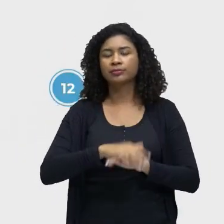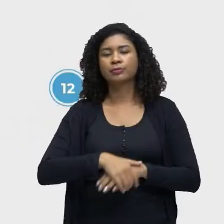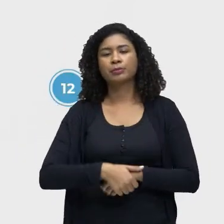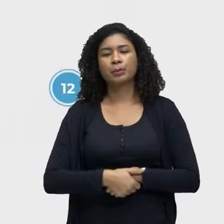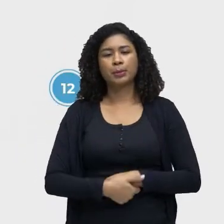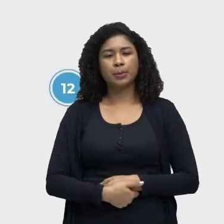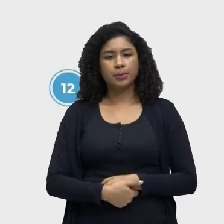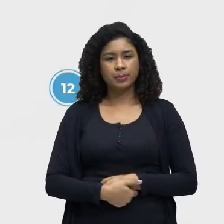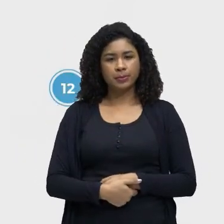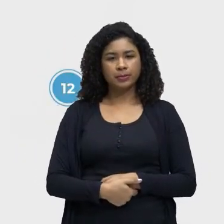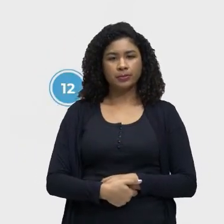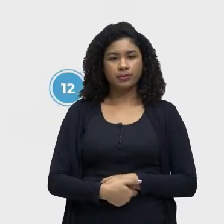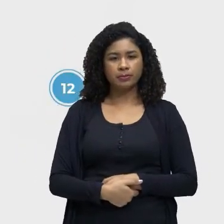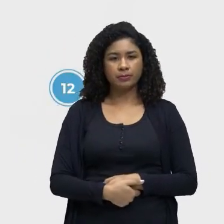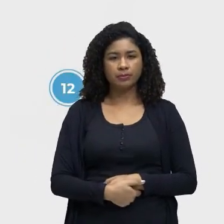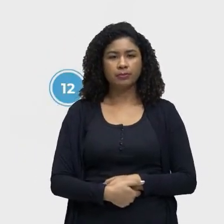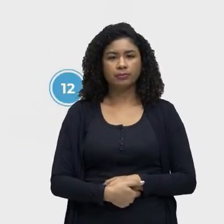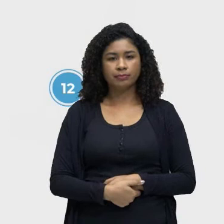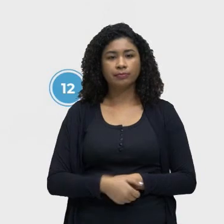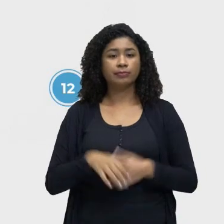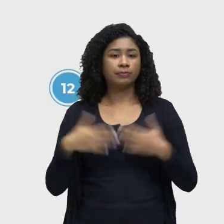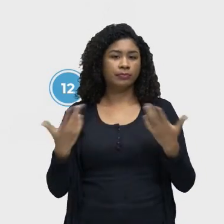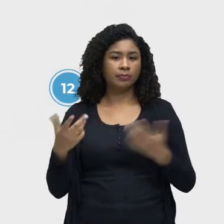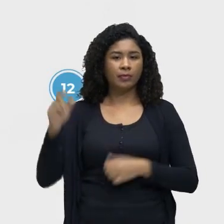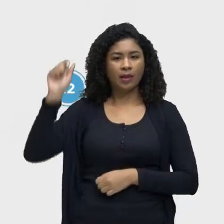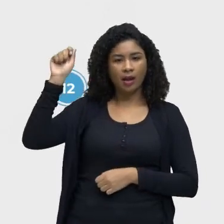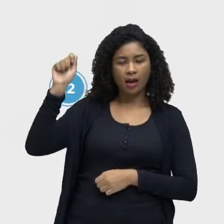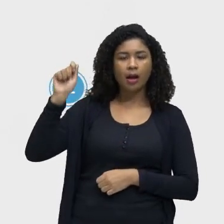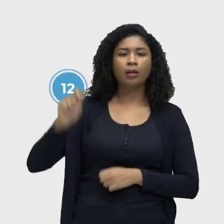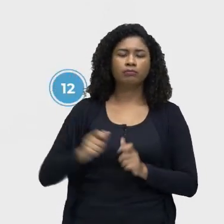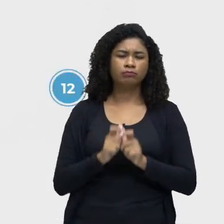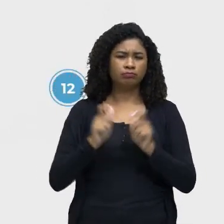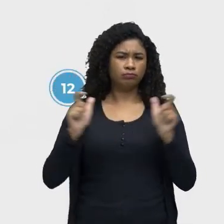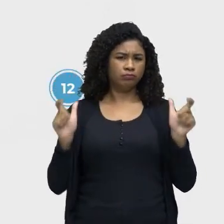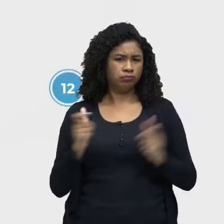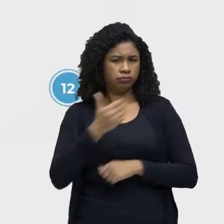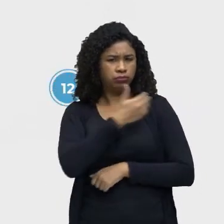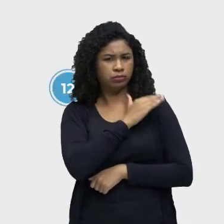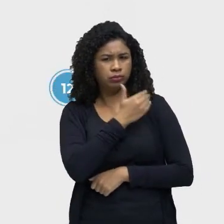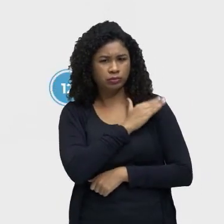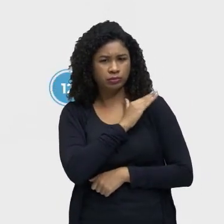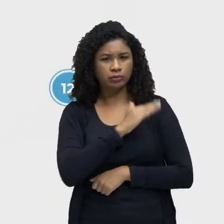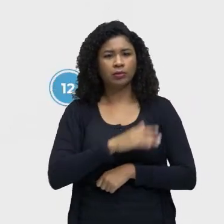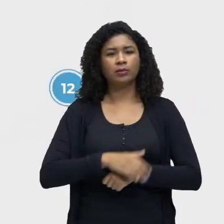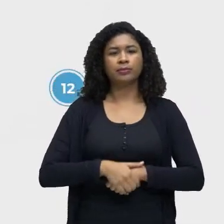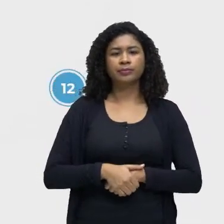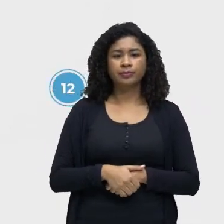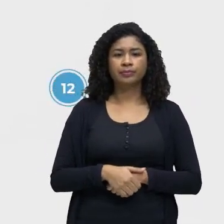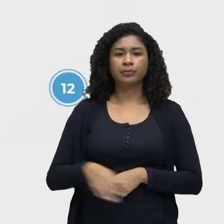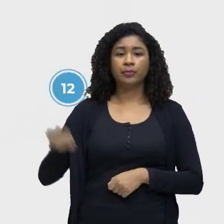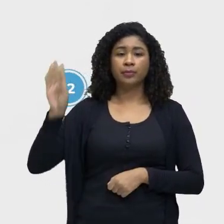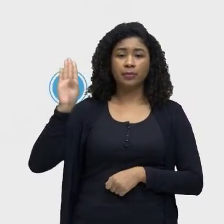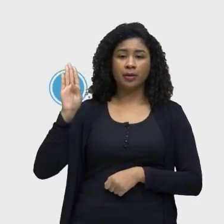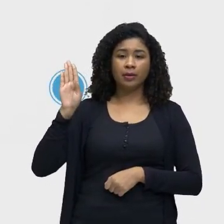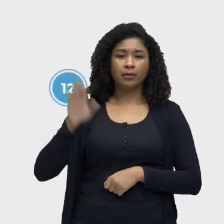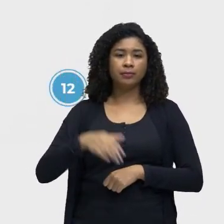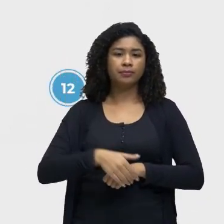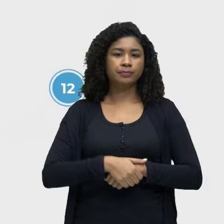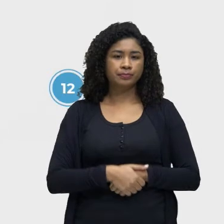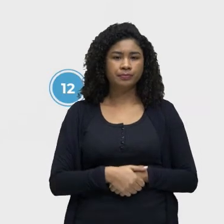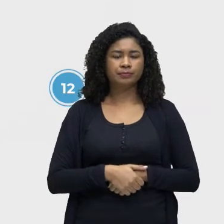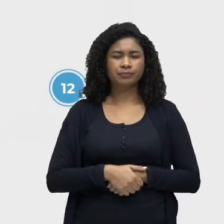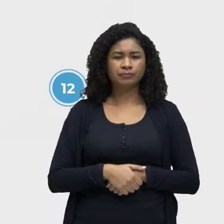movimento migratório que acontece? Então, foi a letra A, o aumento da xenofobia na Europa? Foi a letra B, são os